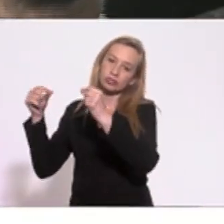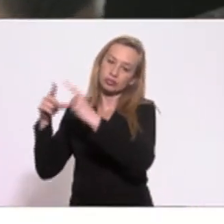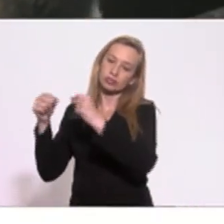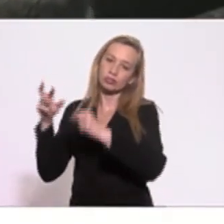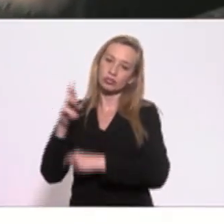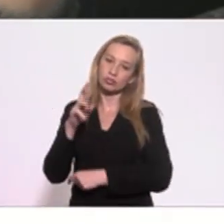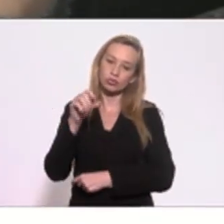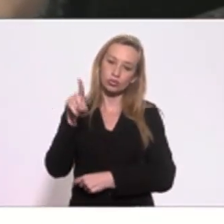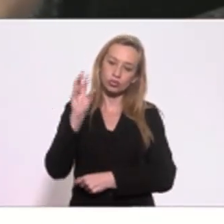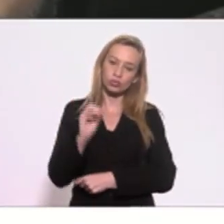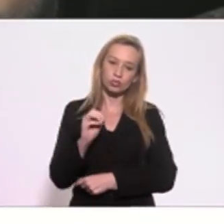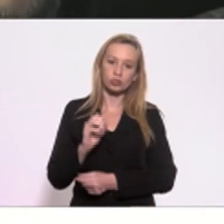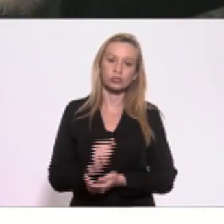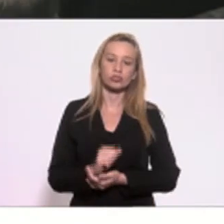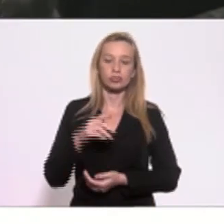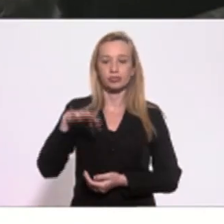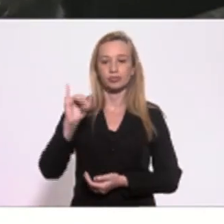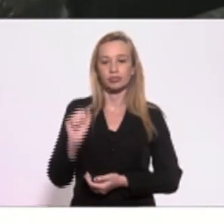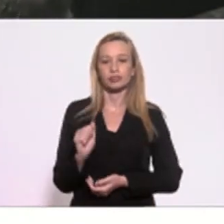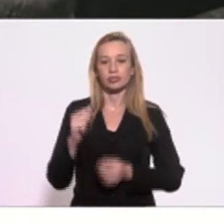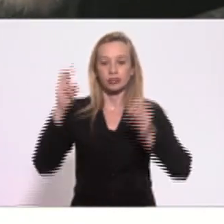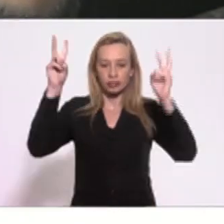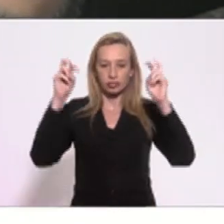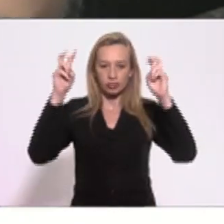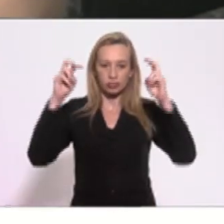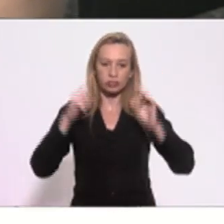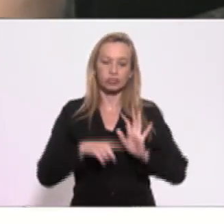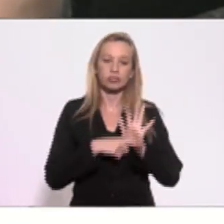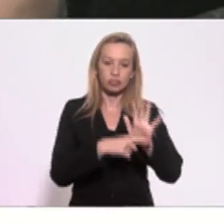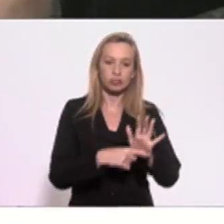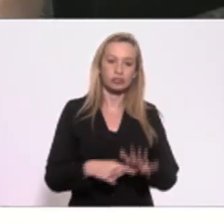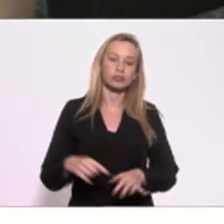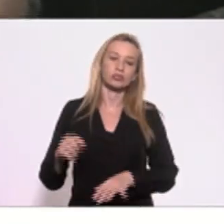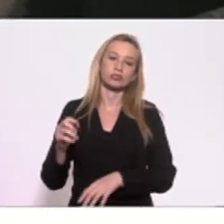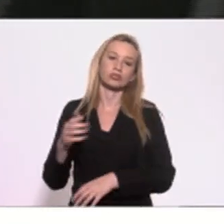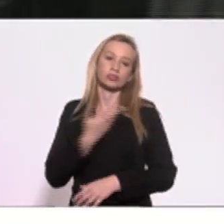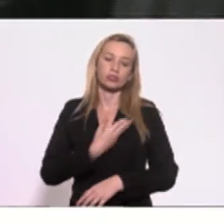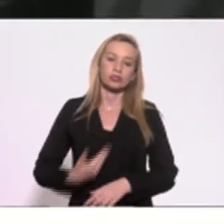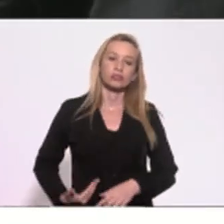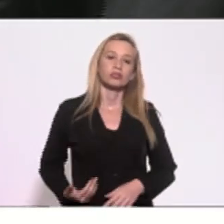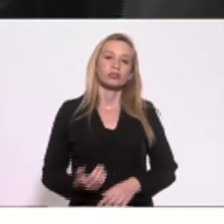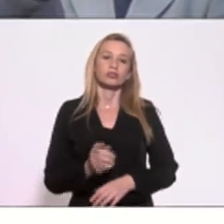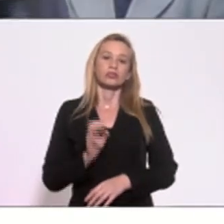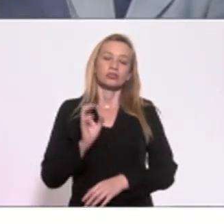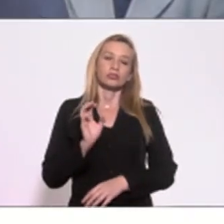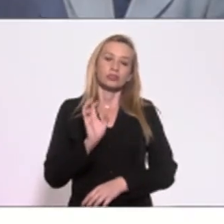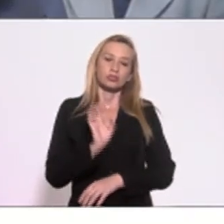Maia, tratando de assuntos relevantes ao governo do Estado, principalmente recuperação fiscal.